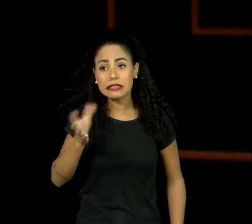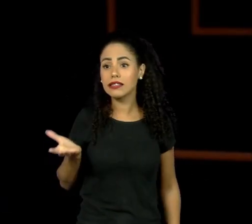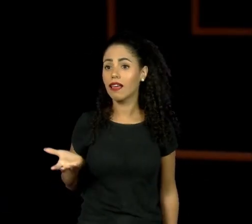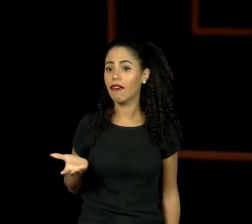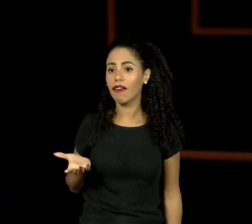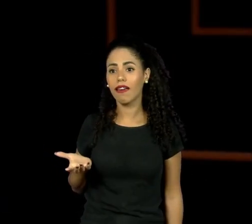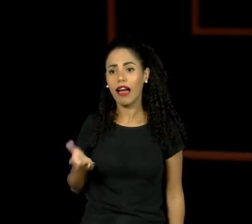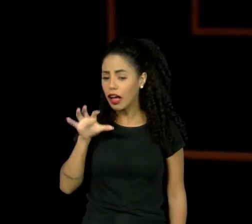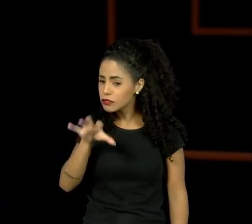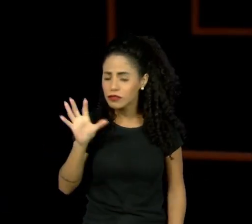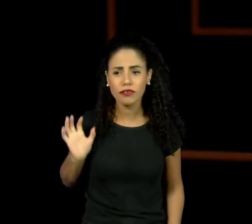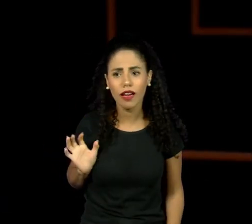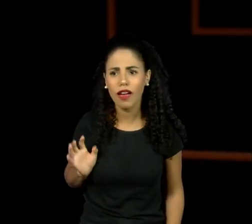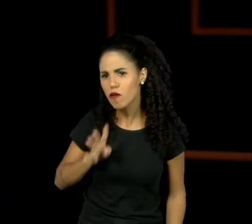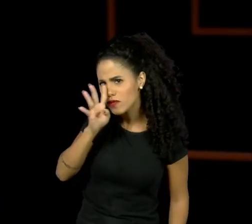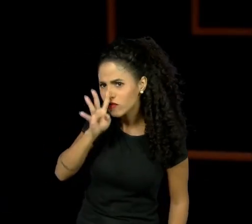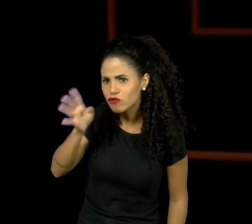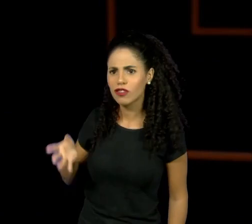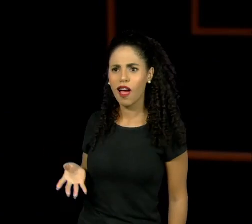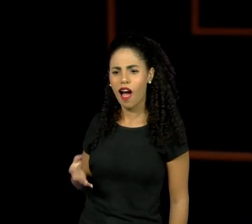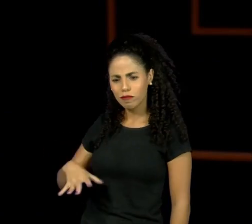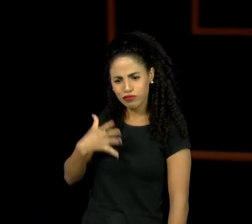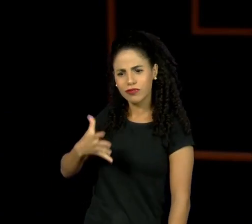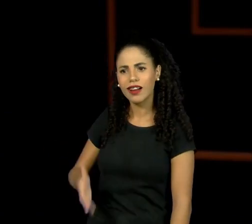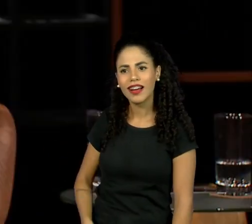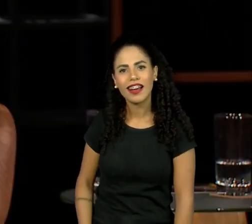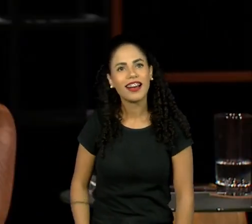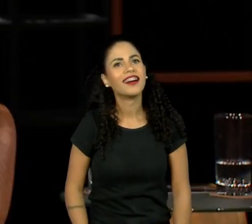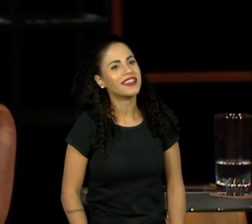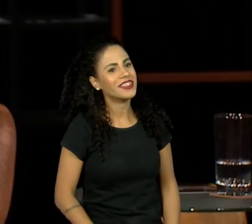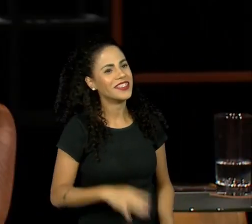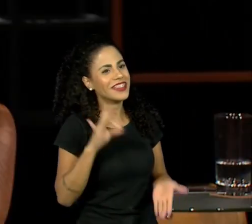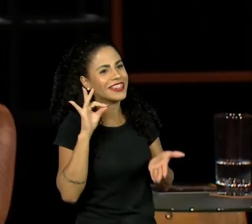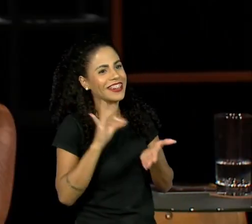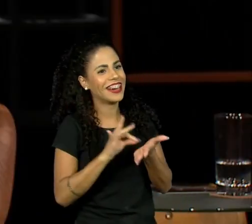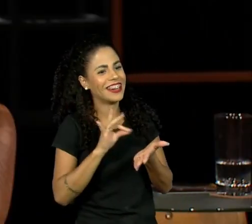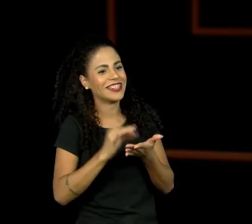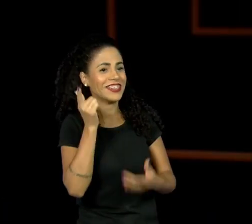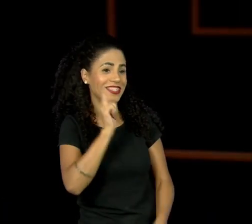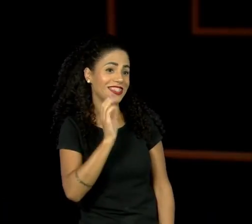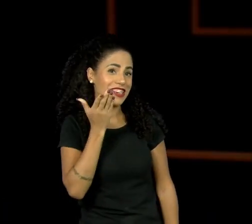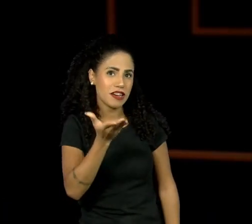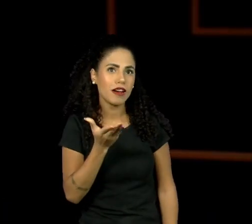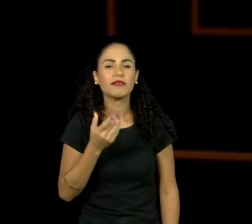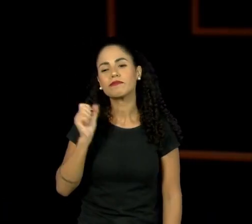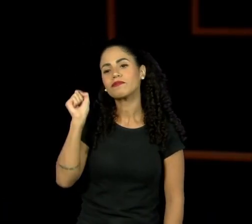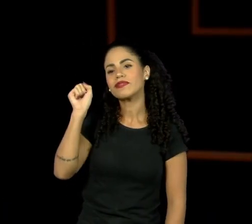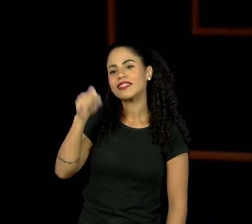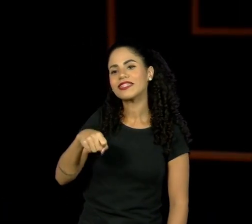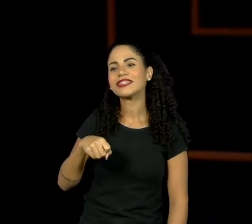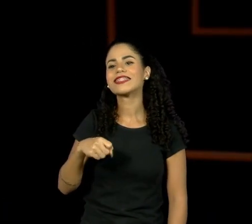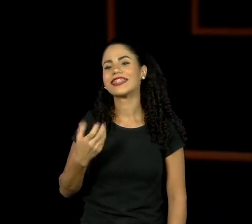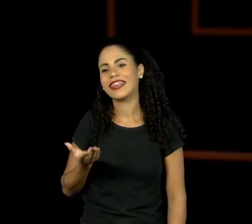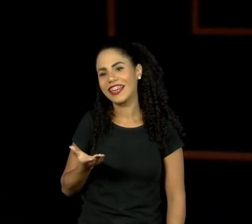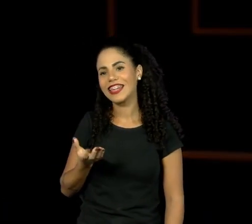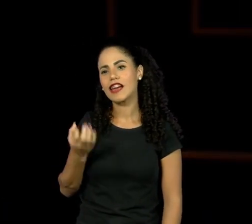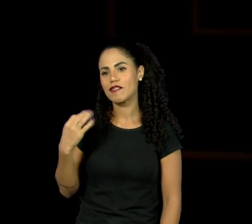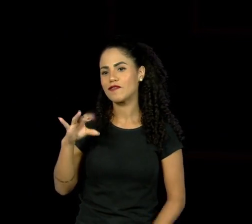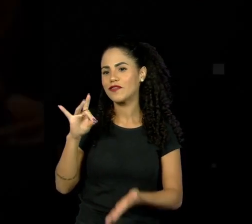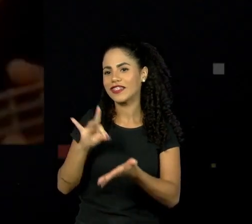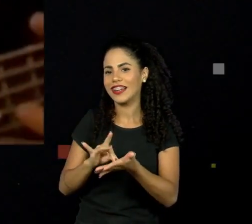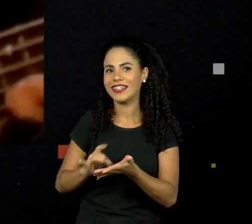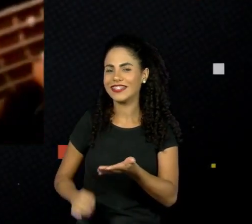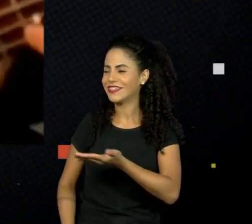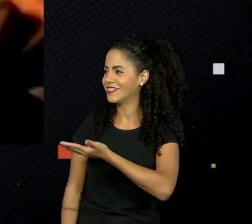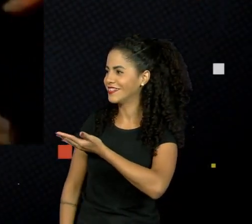caramba. Não é incrível isso? O Leãozinho, né? O Leãozinho, o famoso Caetano Leãozinho. compôs o Leãozinho para ele. Era